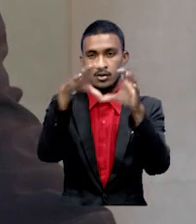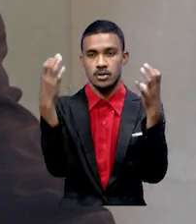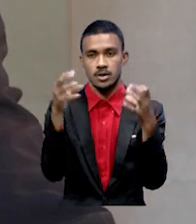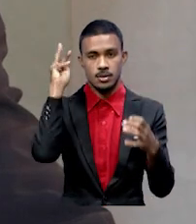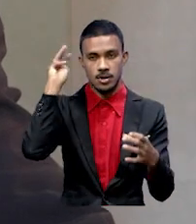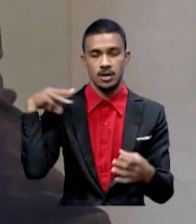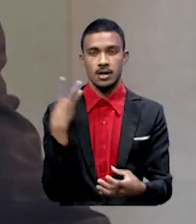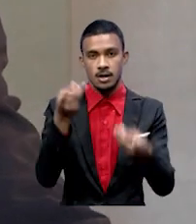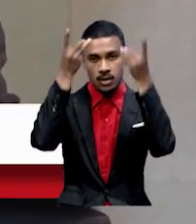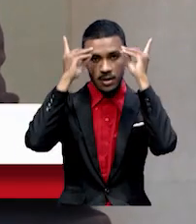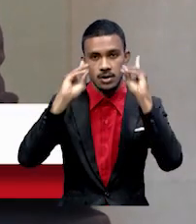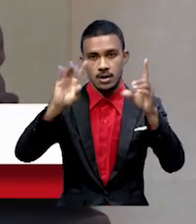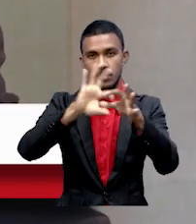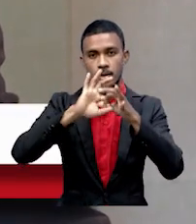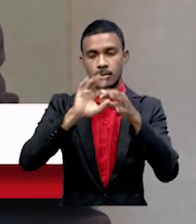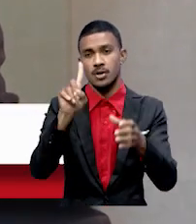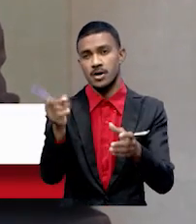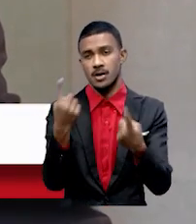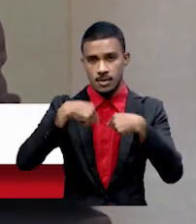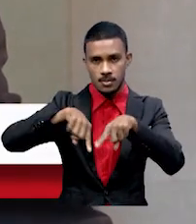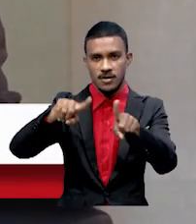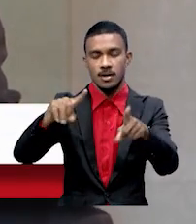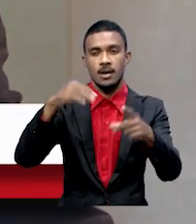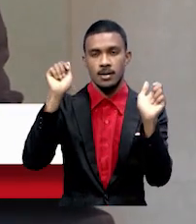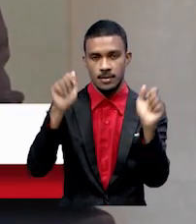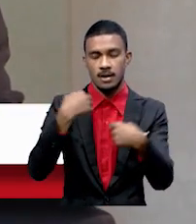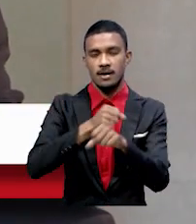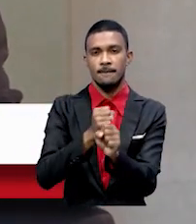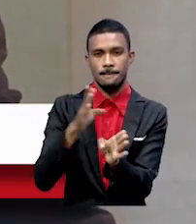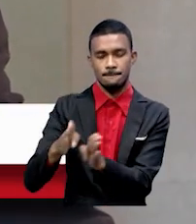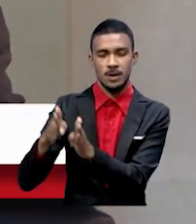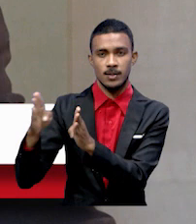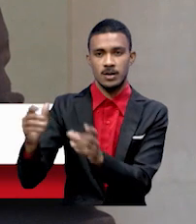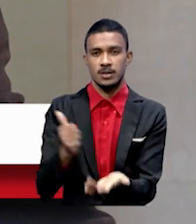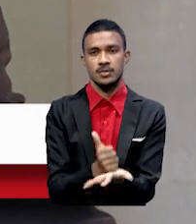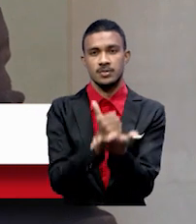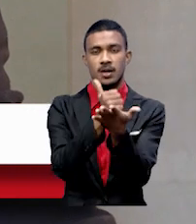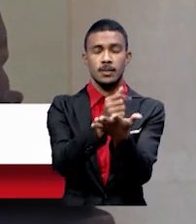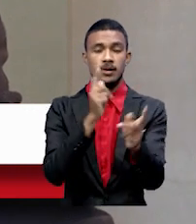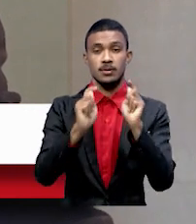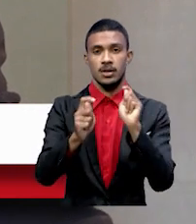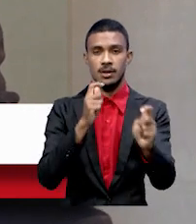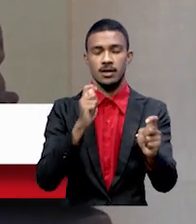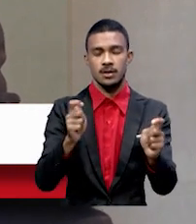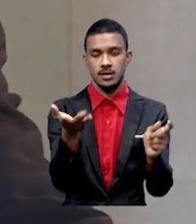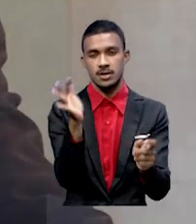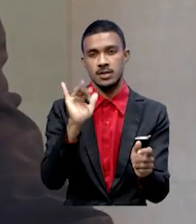para ser a equipa da fila fale, para halo preparativos, ajuda, apoio técnico, para que